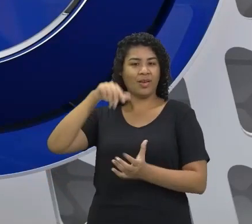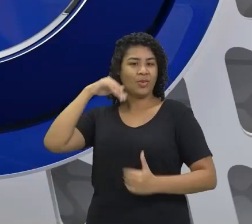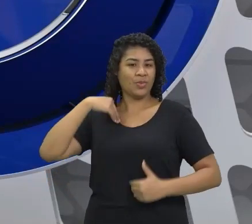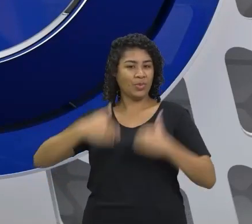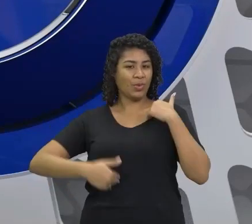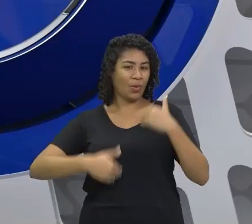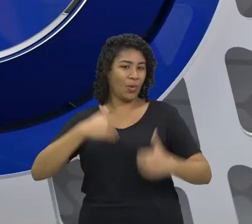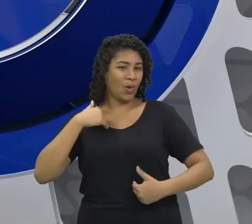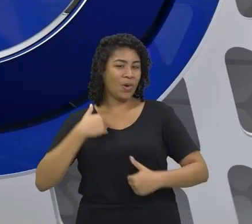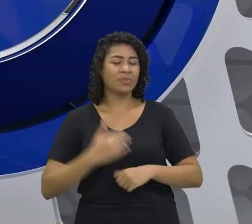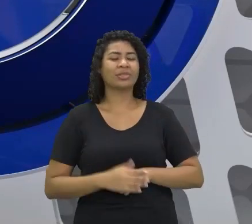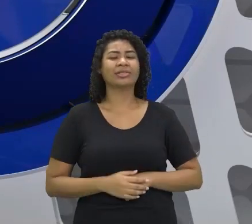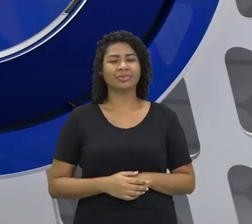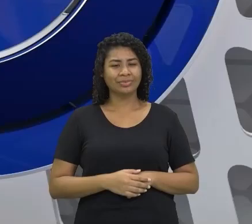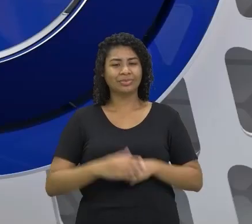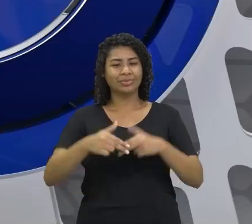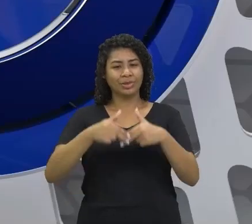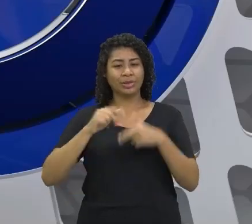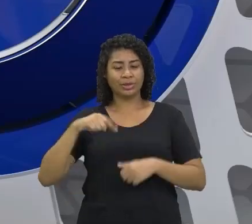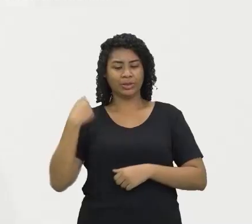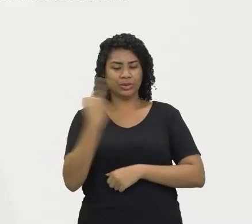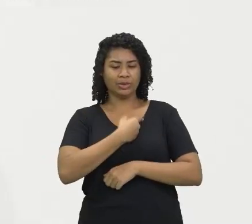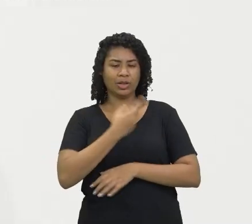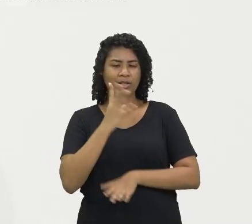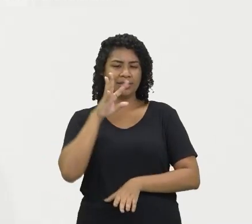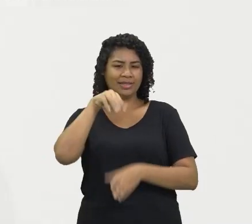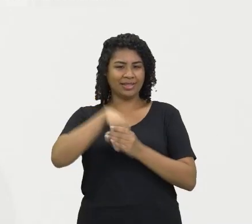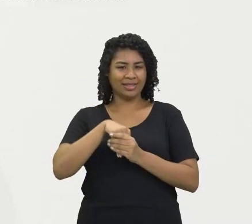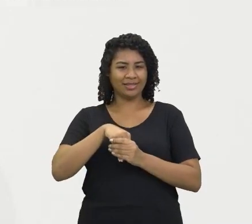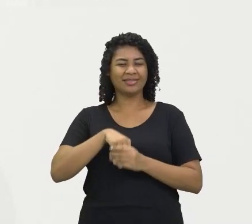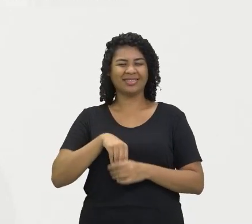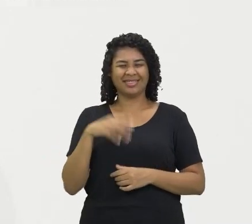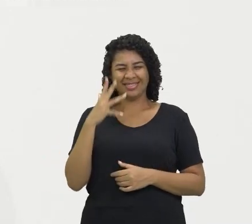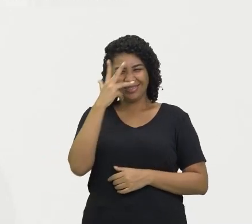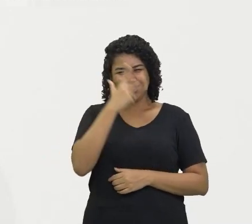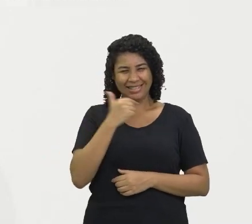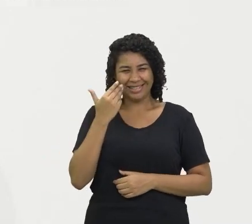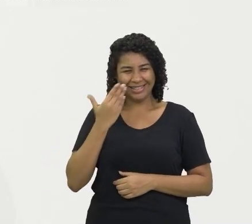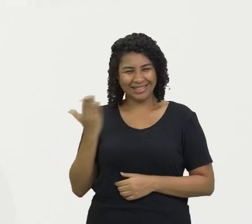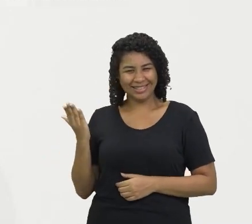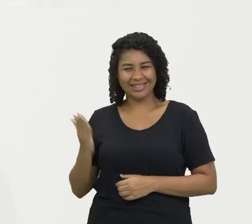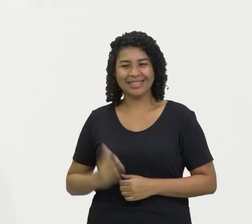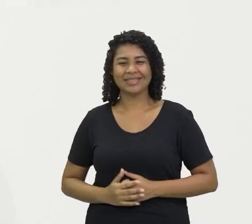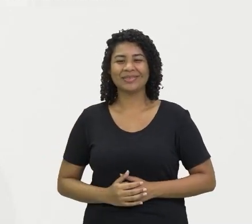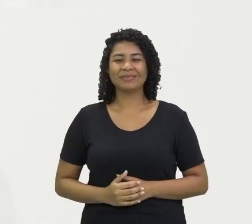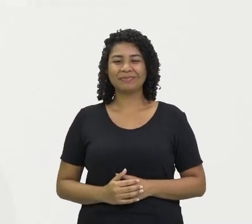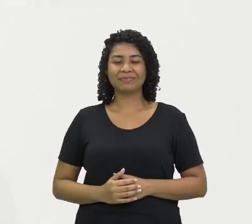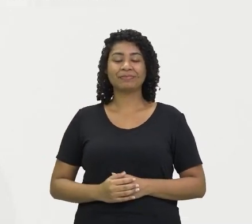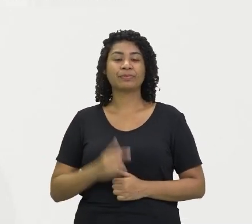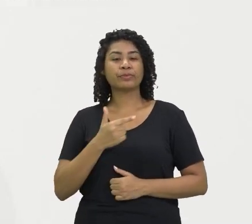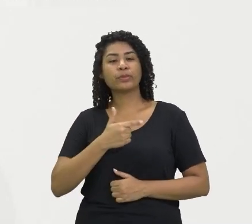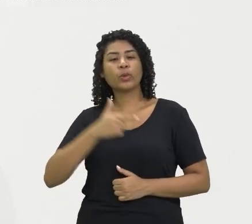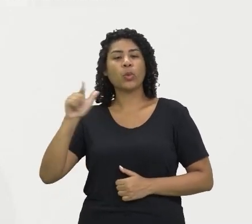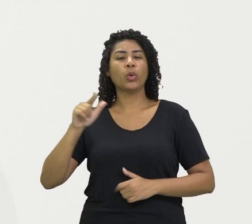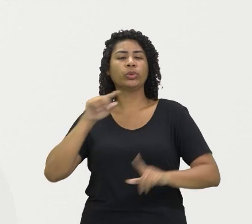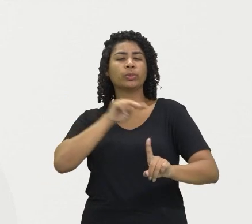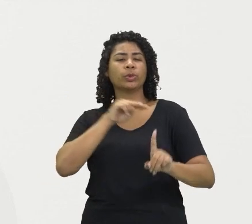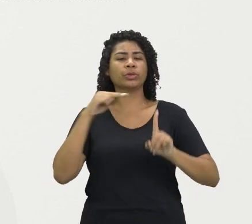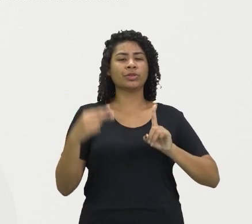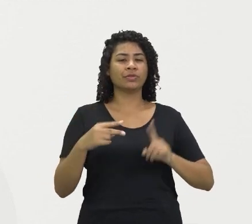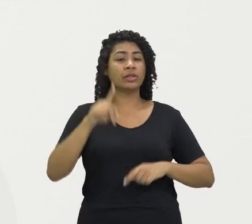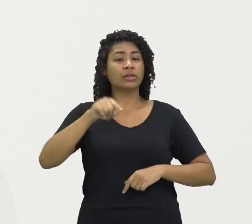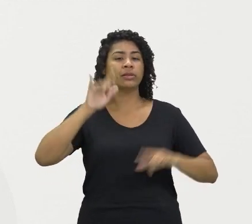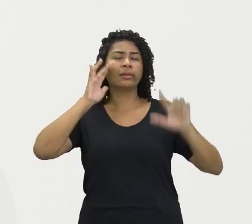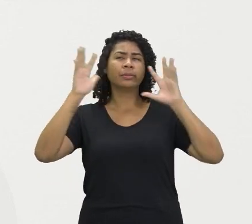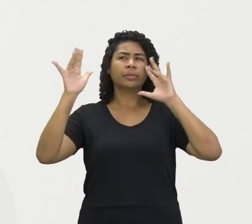bonito na espiritualidade indígena. Um segundo ponto que eu queria te pedir é a questão de pensar, é a questão